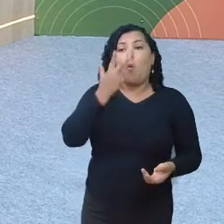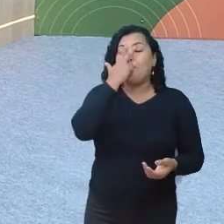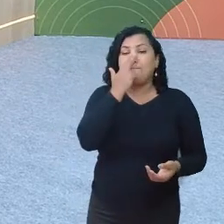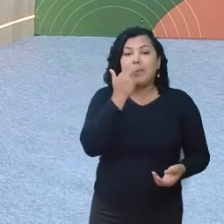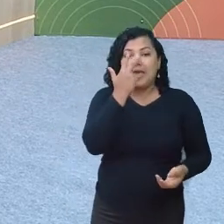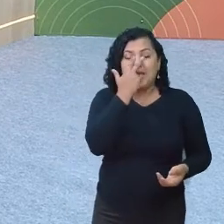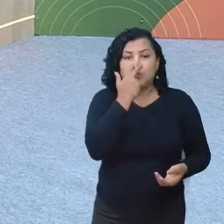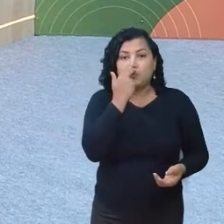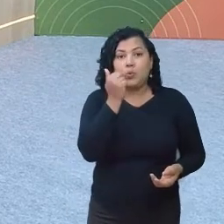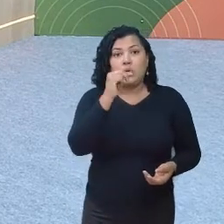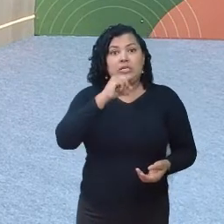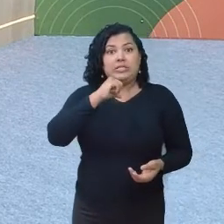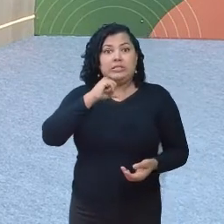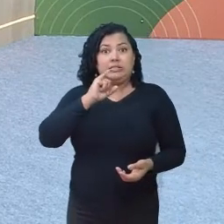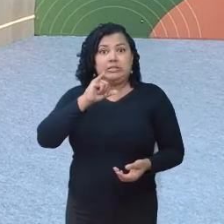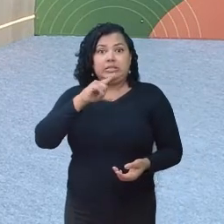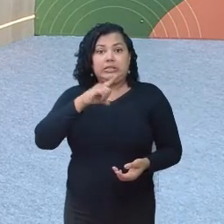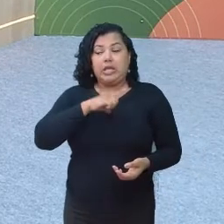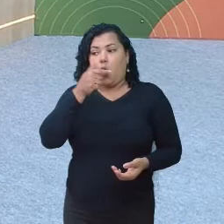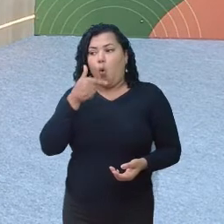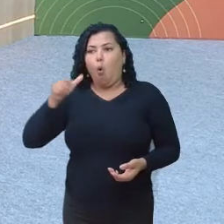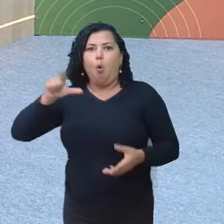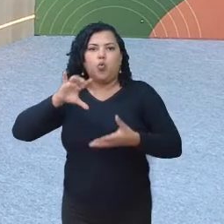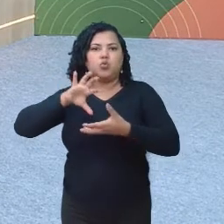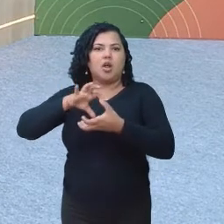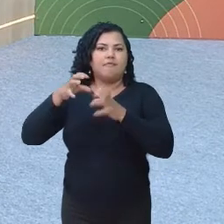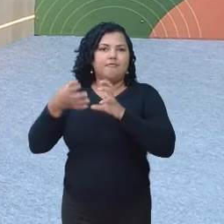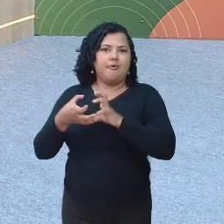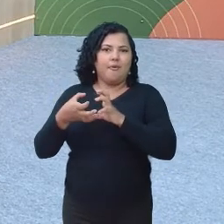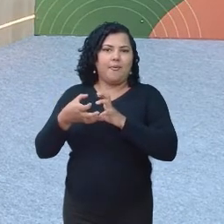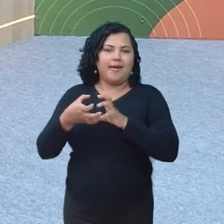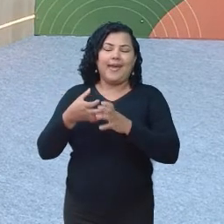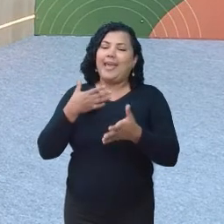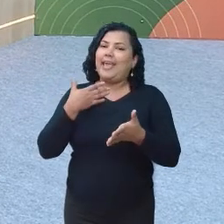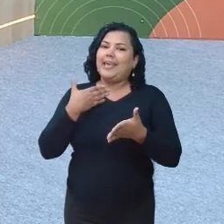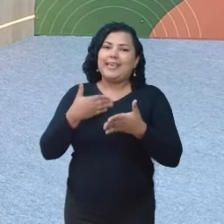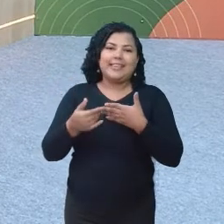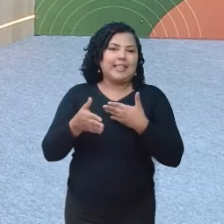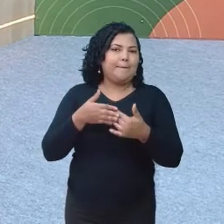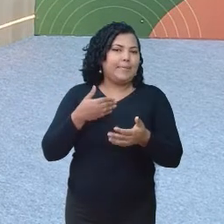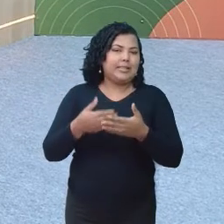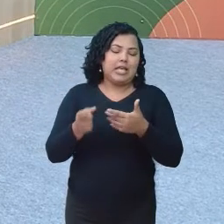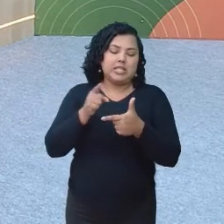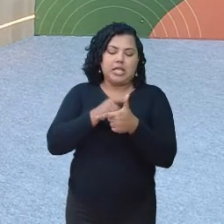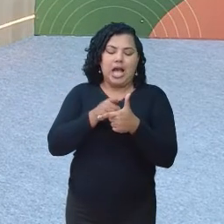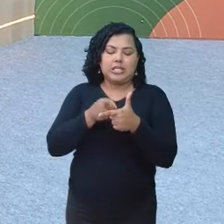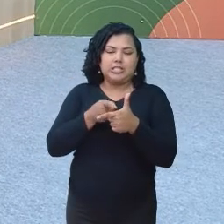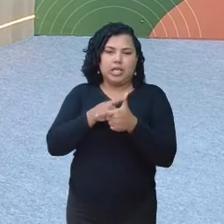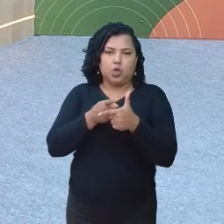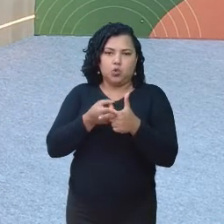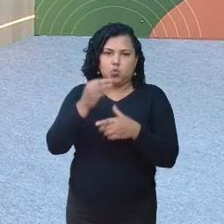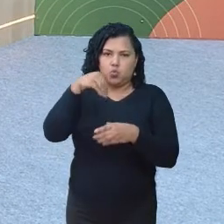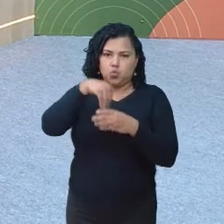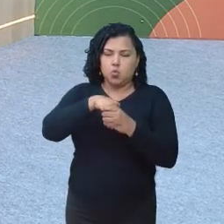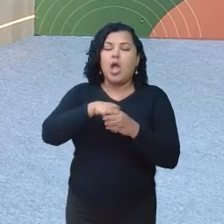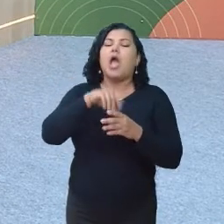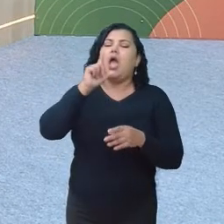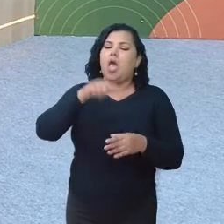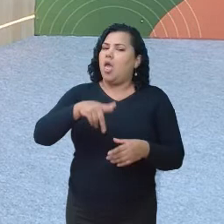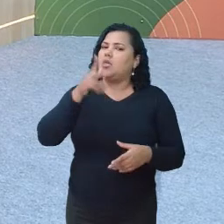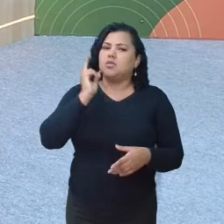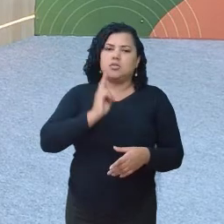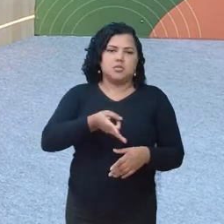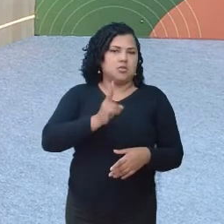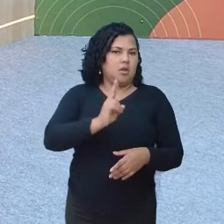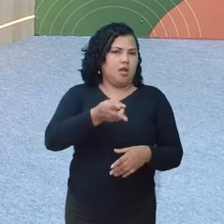se eu pegar esse outro quadrilátero. Então, independente do quadrilátero, a soma dos ângulos internos é sempre constante, tá